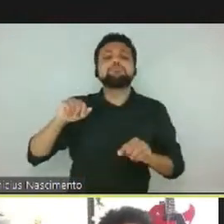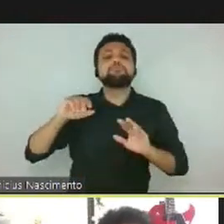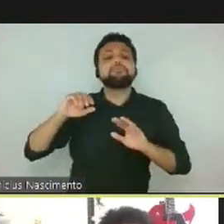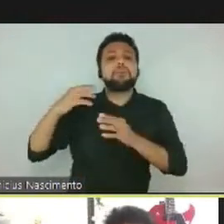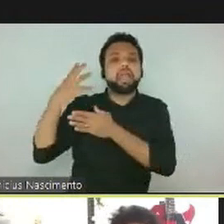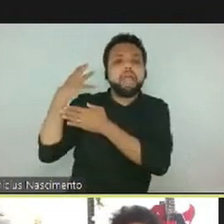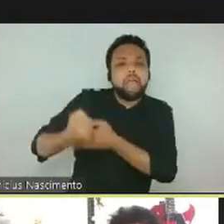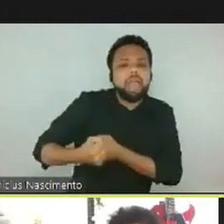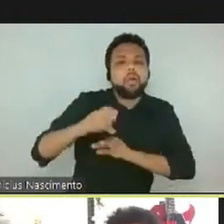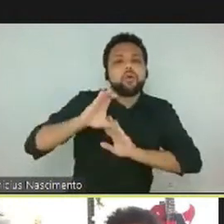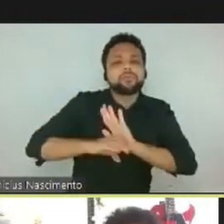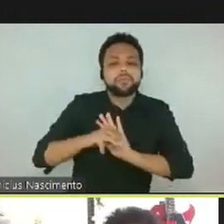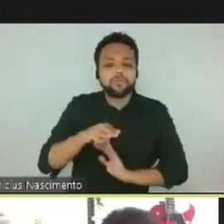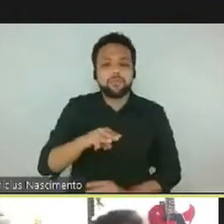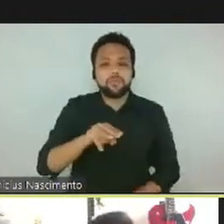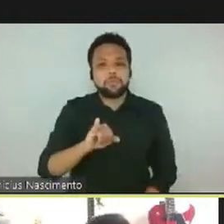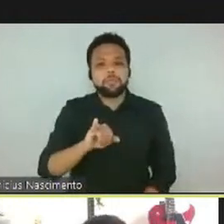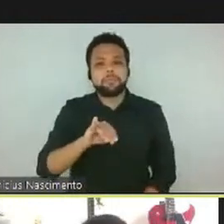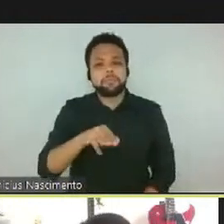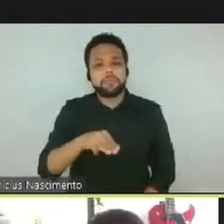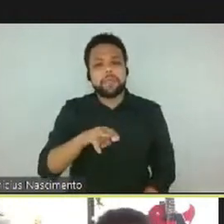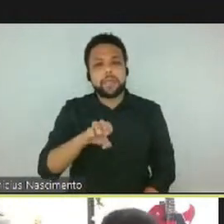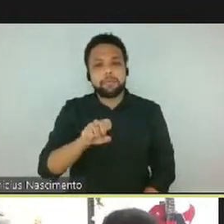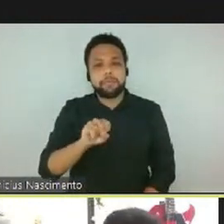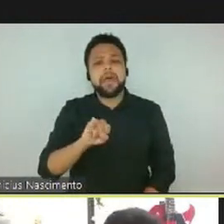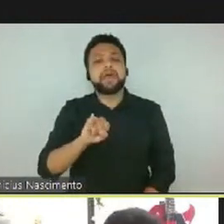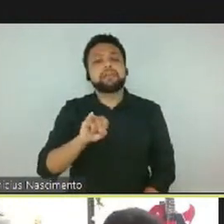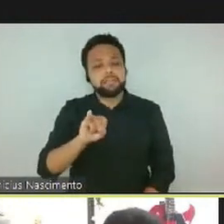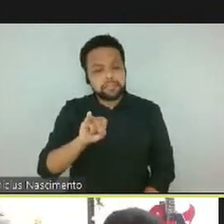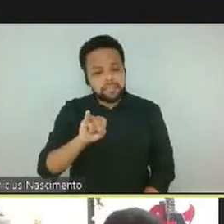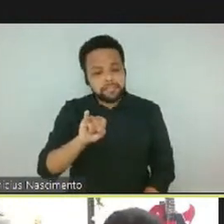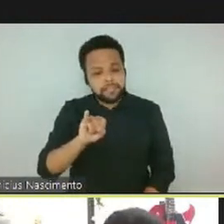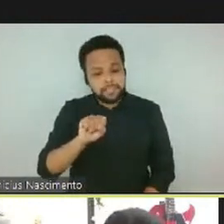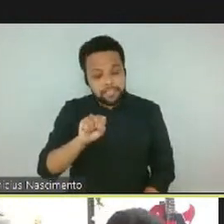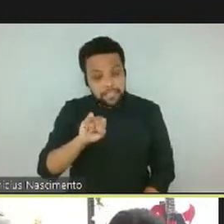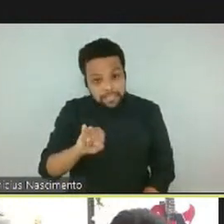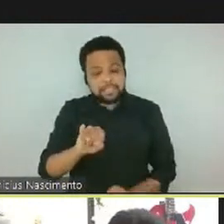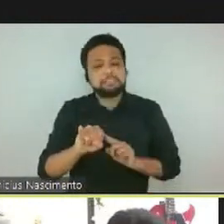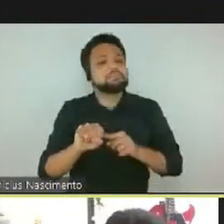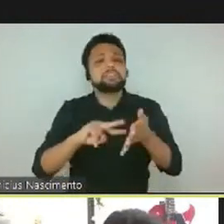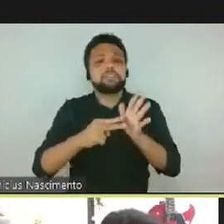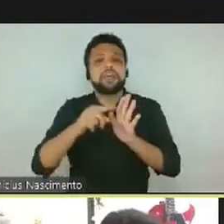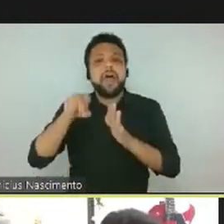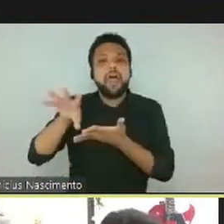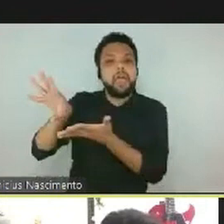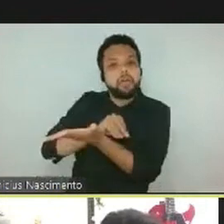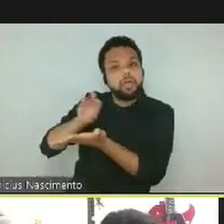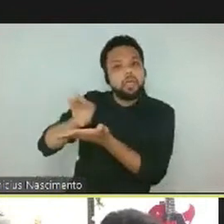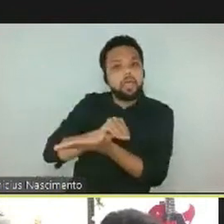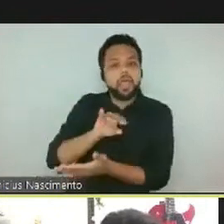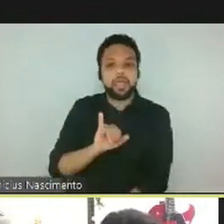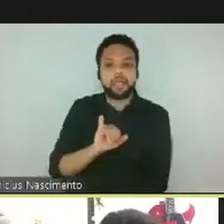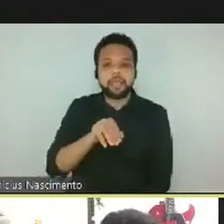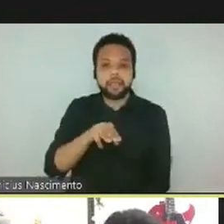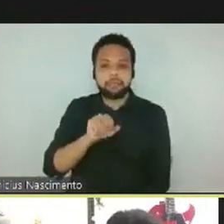escapar disso. A gente tem que aprender a traduzir. E para traduzir, você tem que ter acesso aos códigos, né?